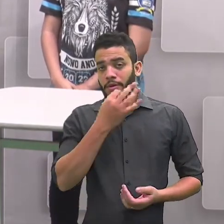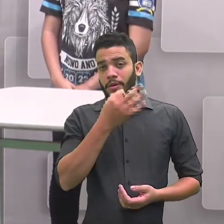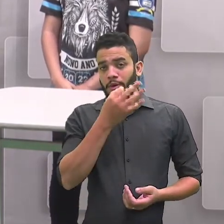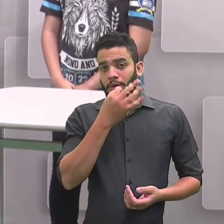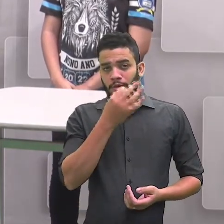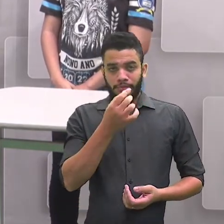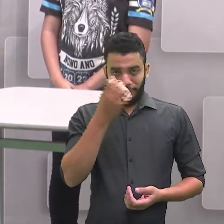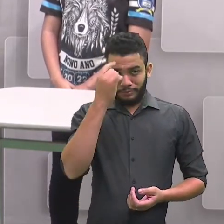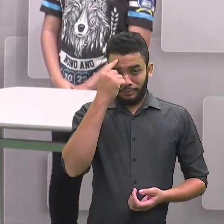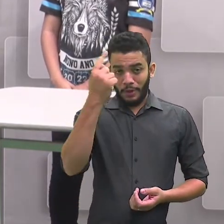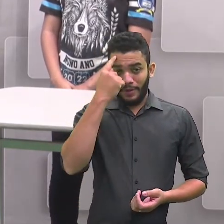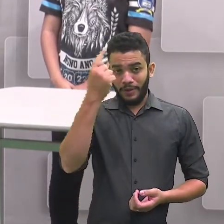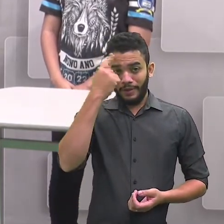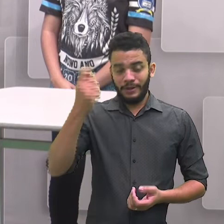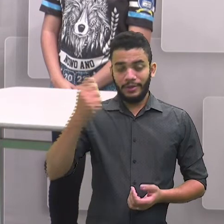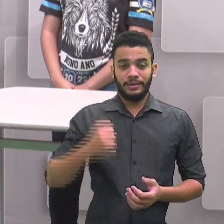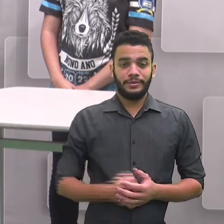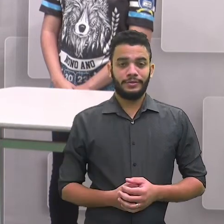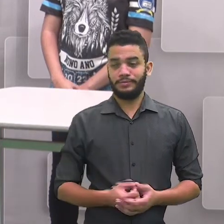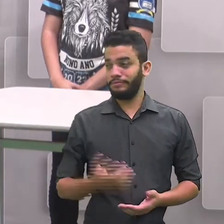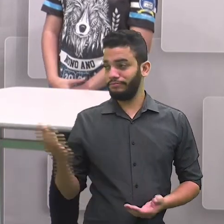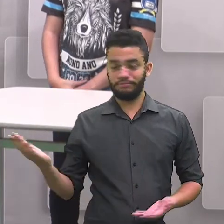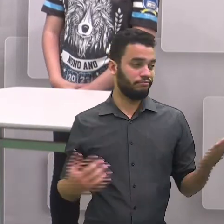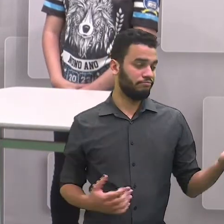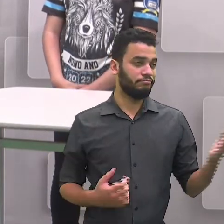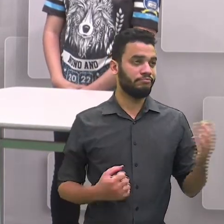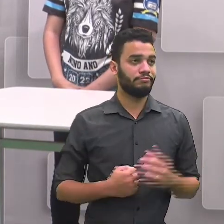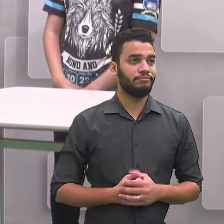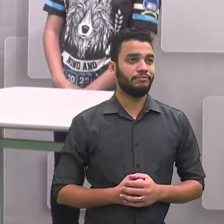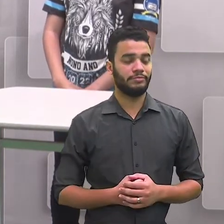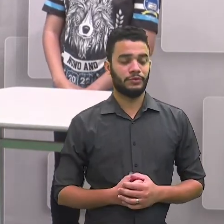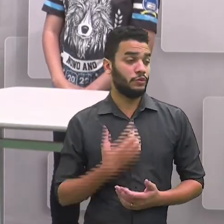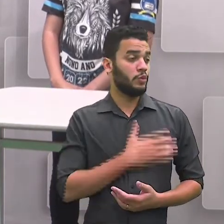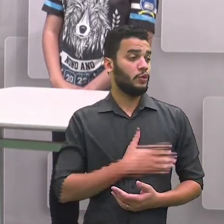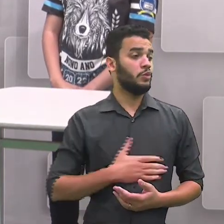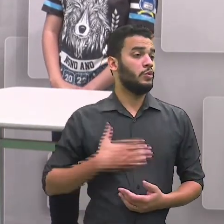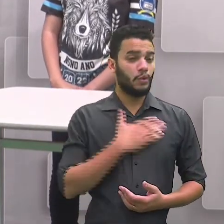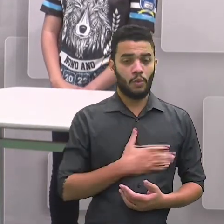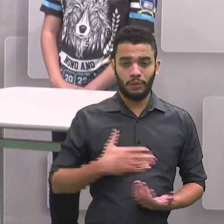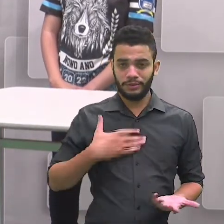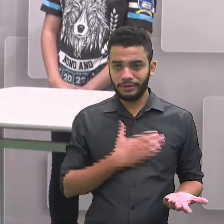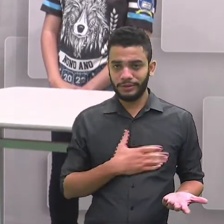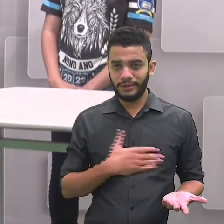ganhou essa? E aí, meninas, o que vocês acharam do programa?